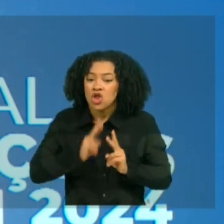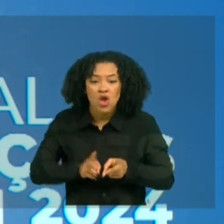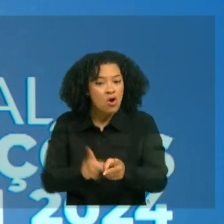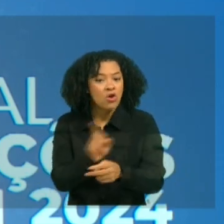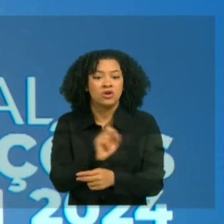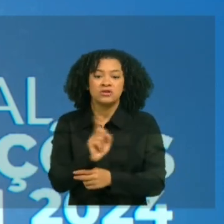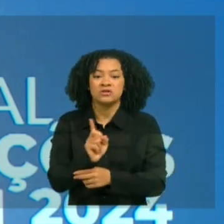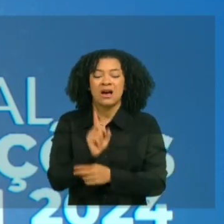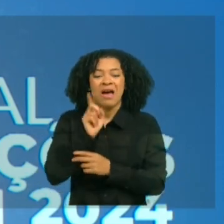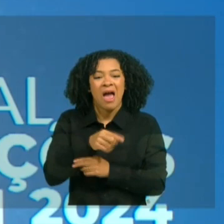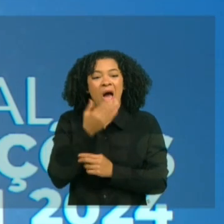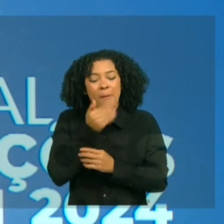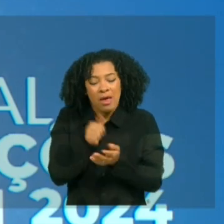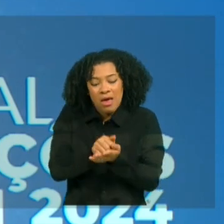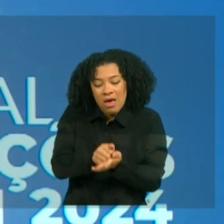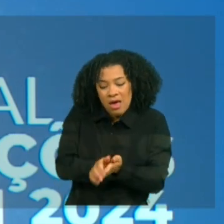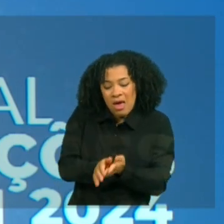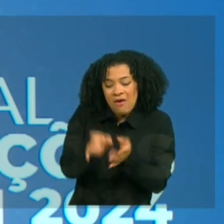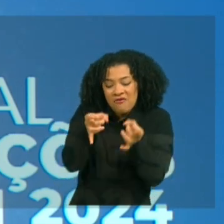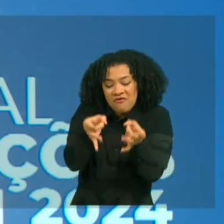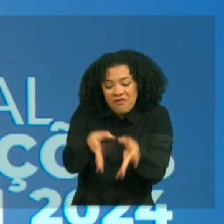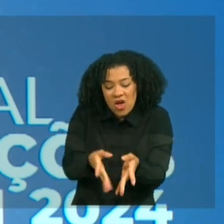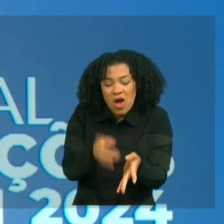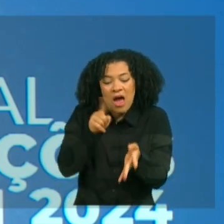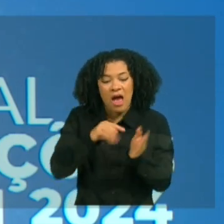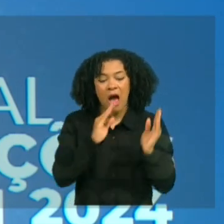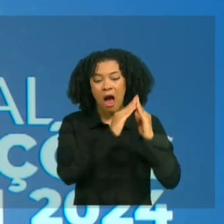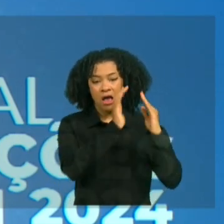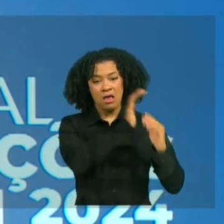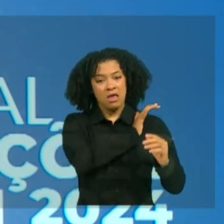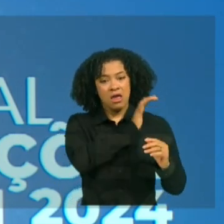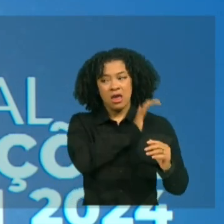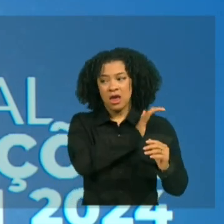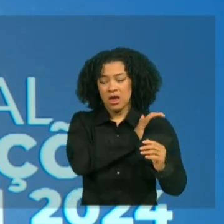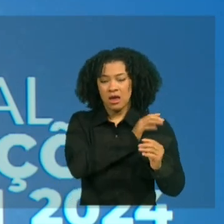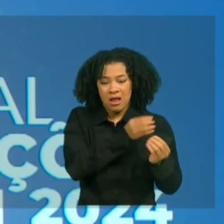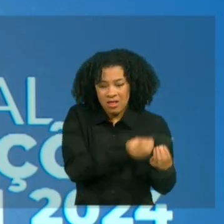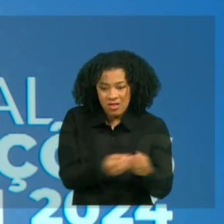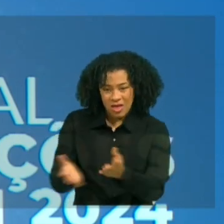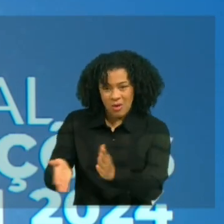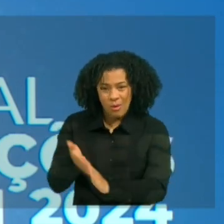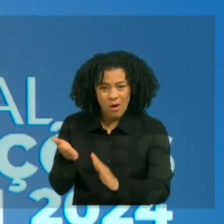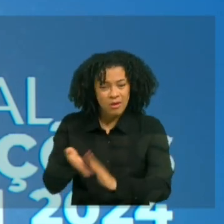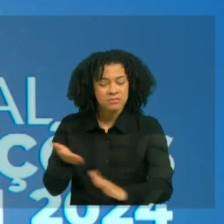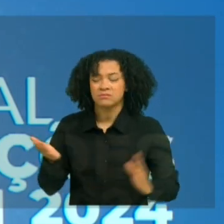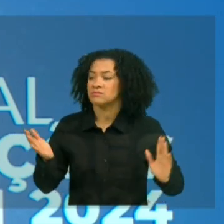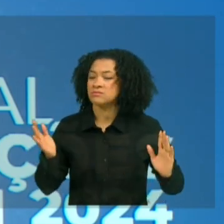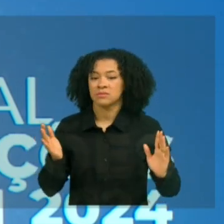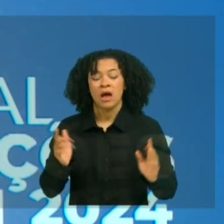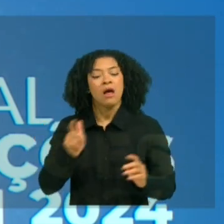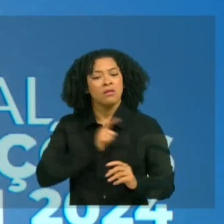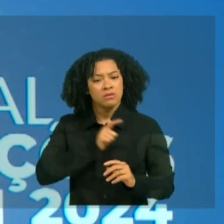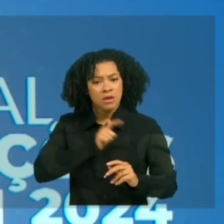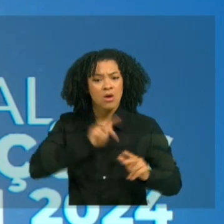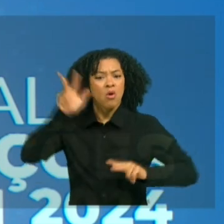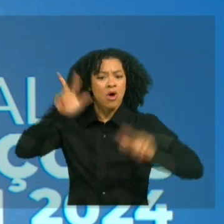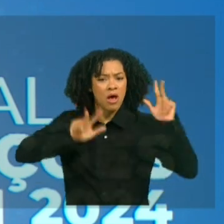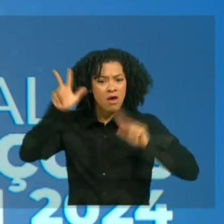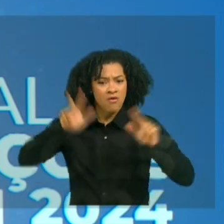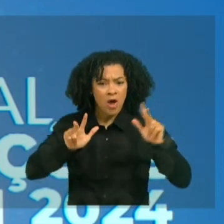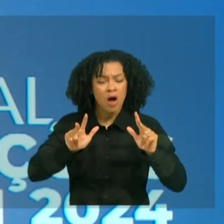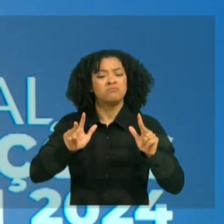comer os restos que sobram das casas grandes de Salvador temos um carnaval rico temos